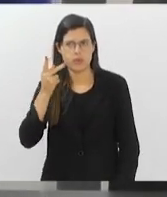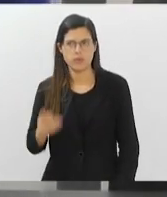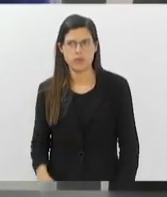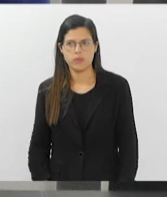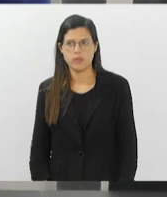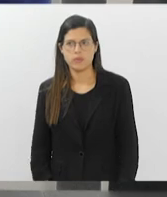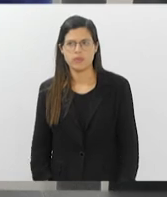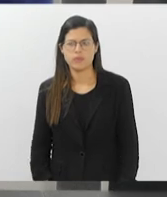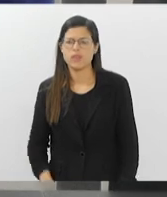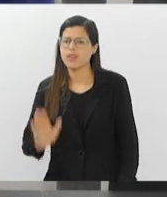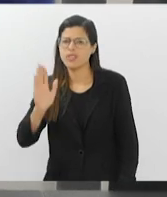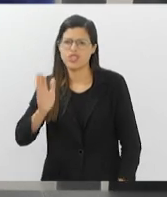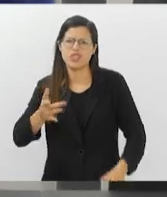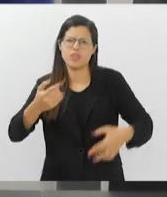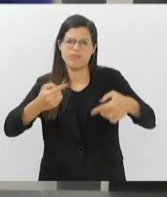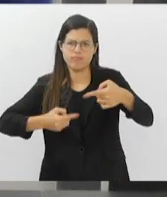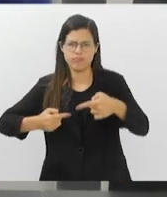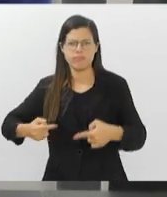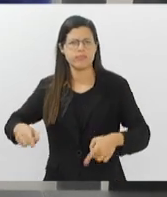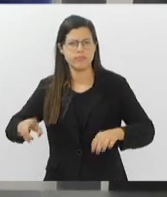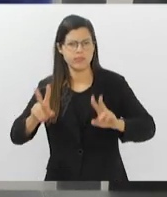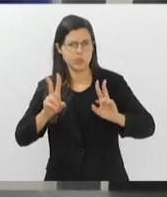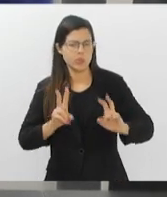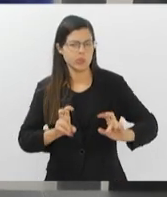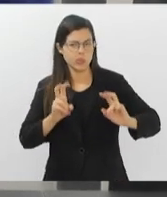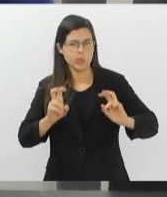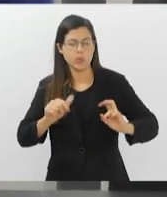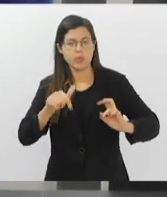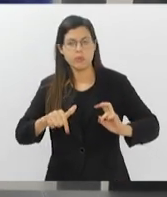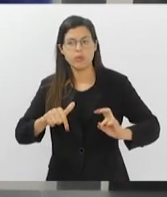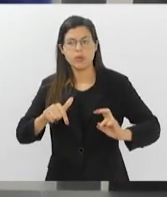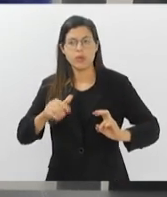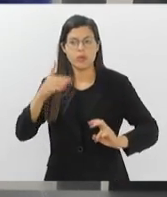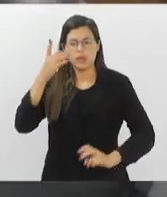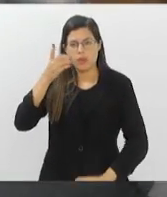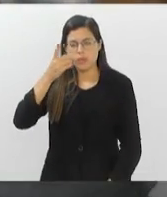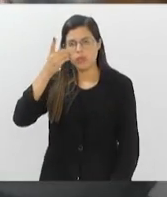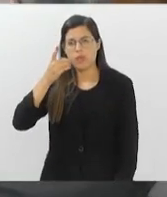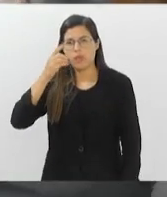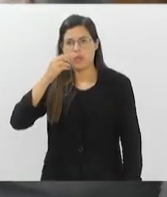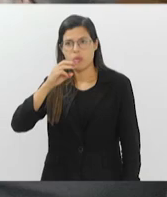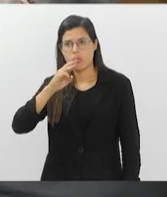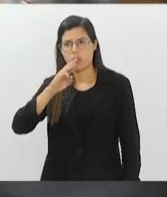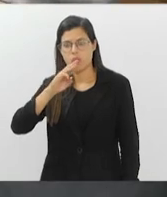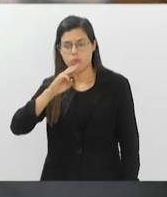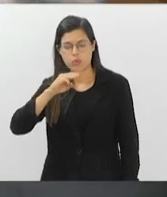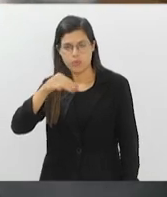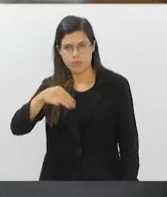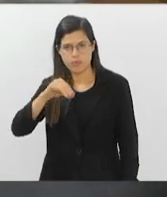já discutiu isso aqui. O deputado Carlos Mink tentou,